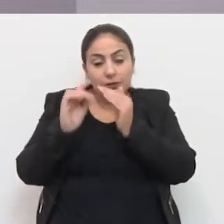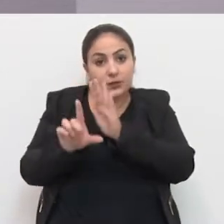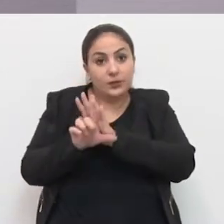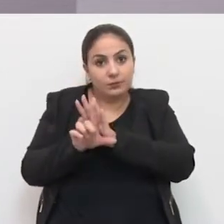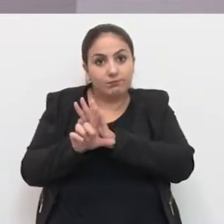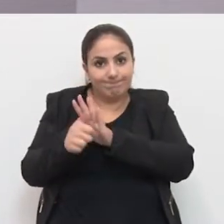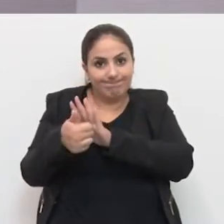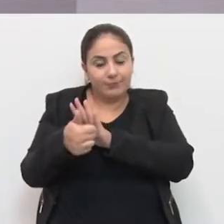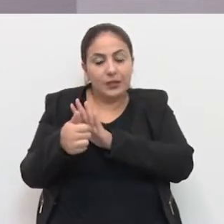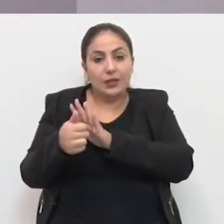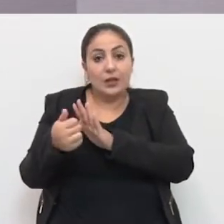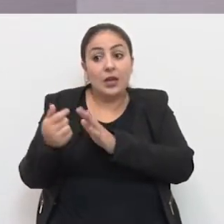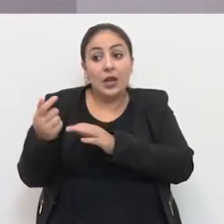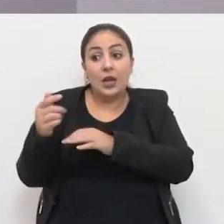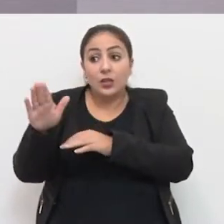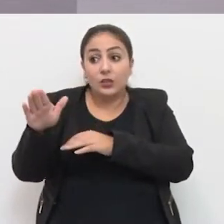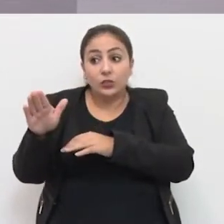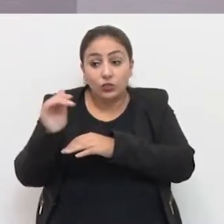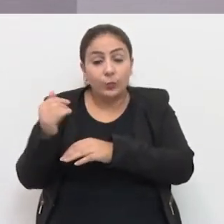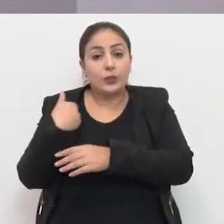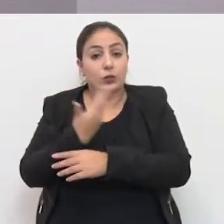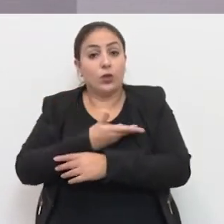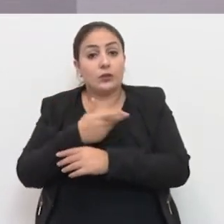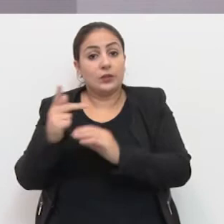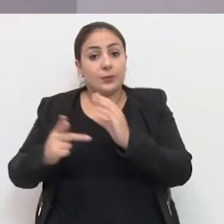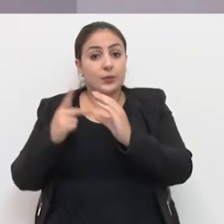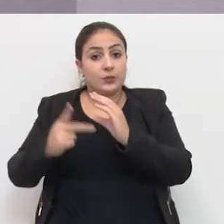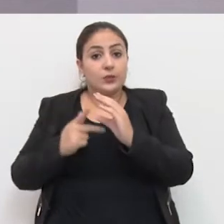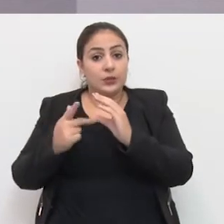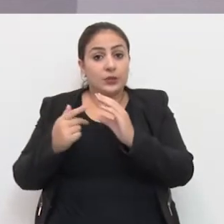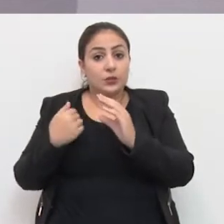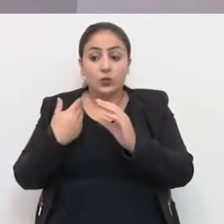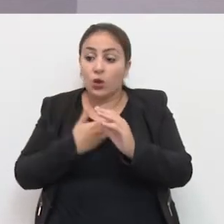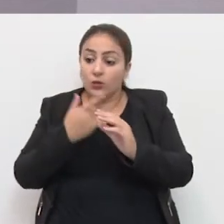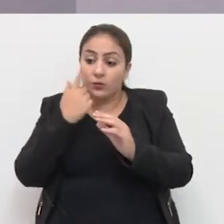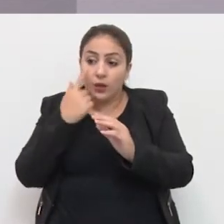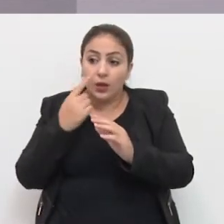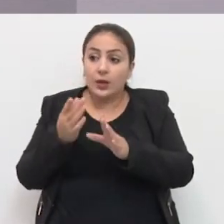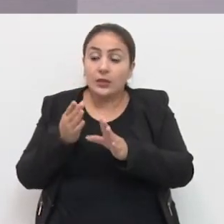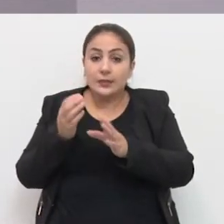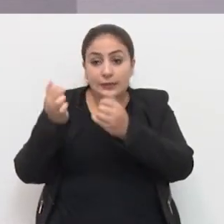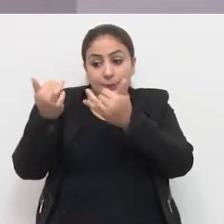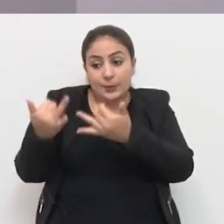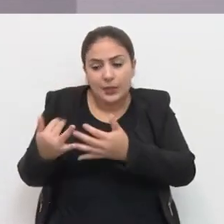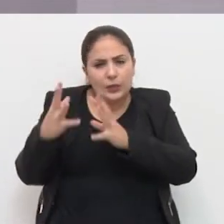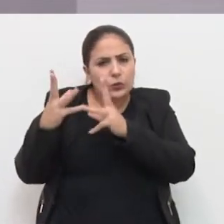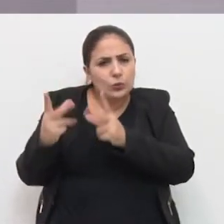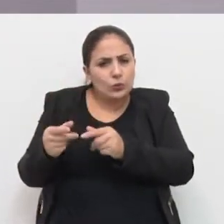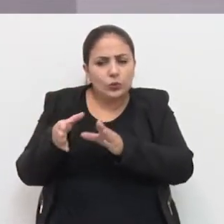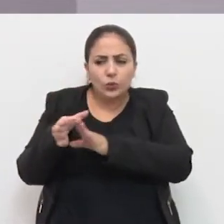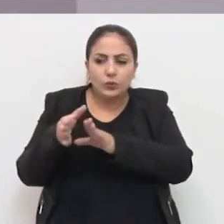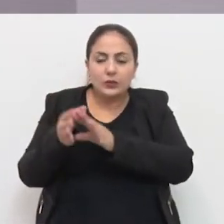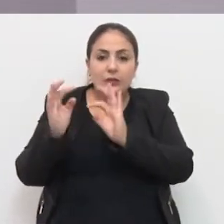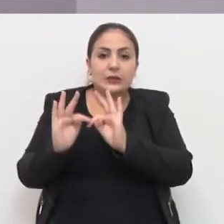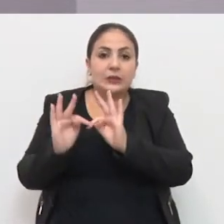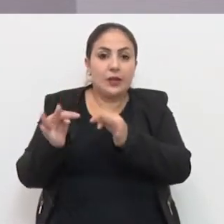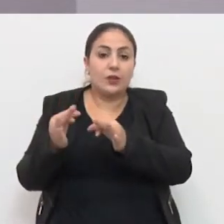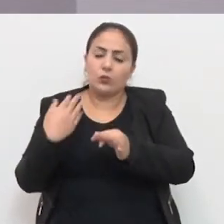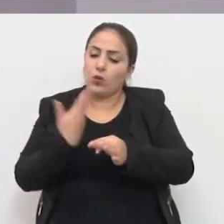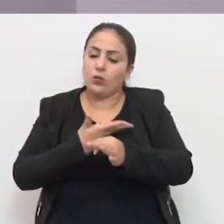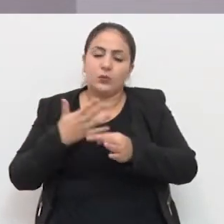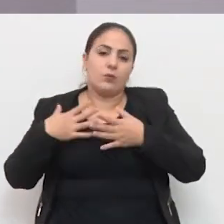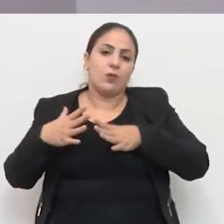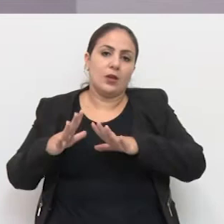legislação, que nos procure aqui na Câmara de Vereadores. As orientações técnicas nós já temos, e o que não queremos é que